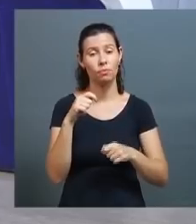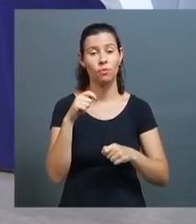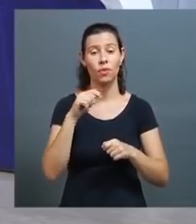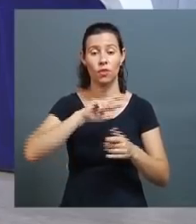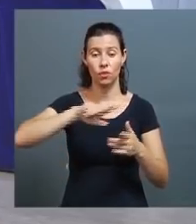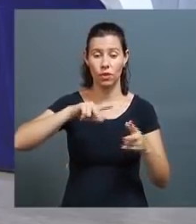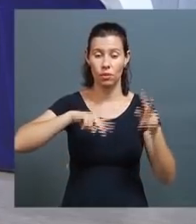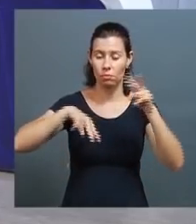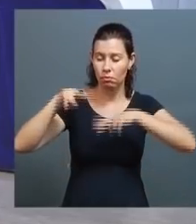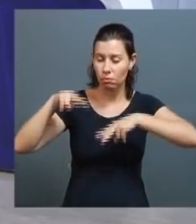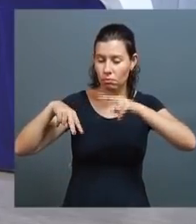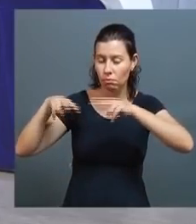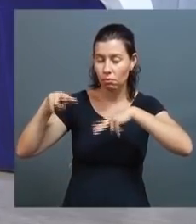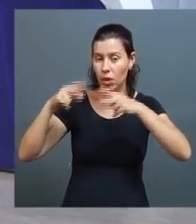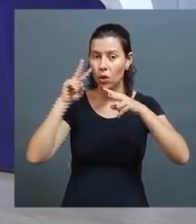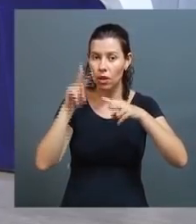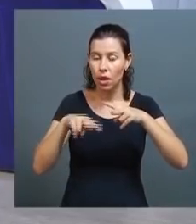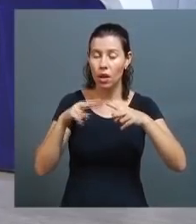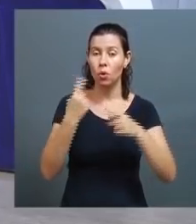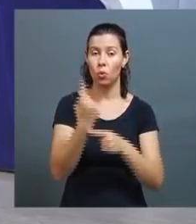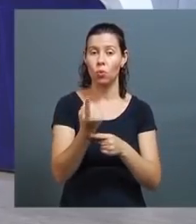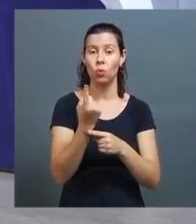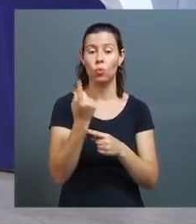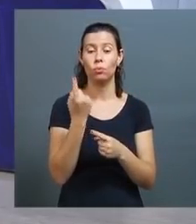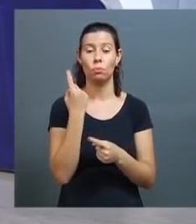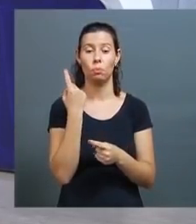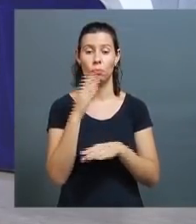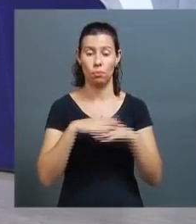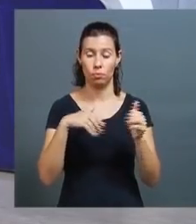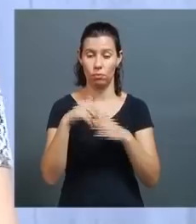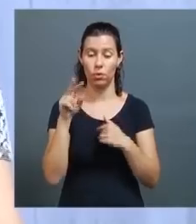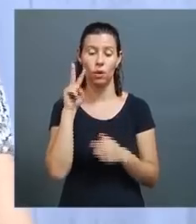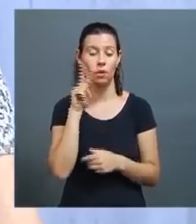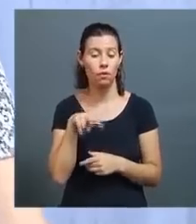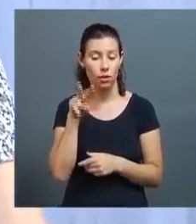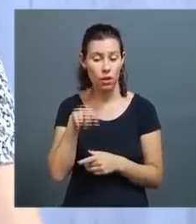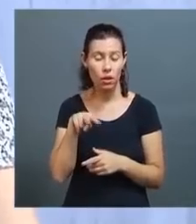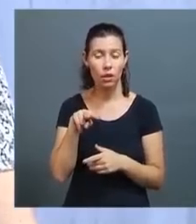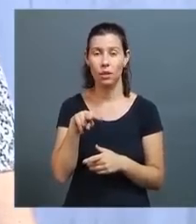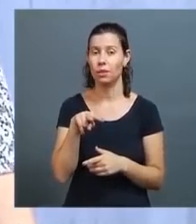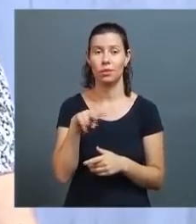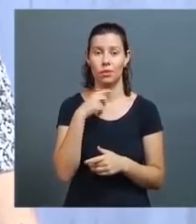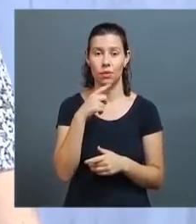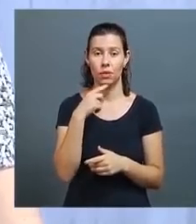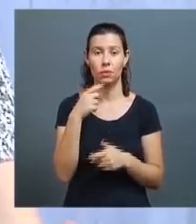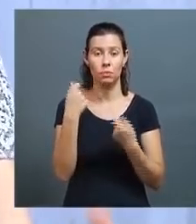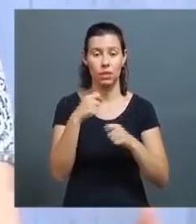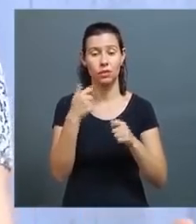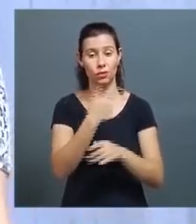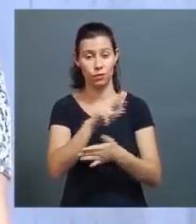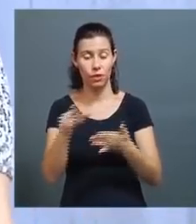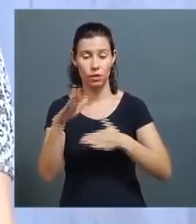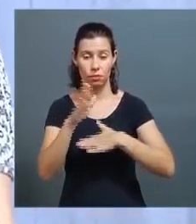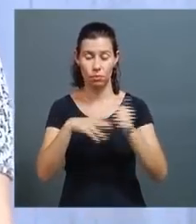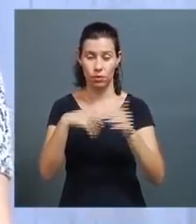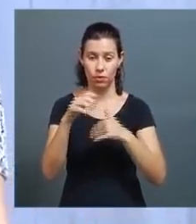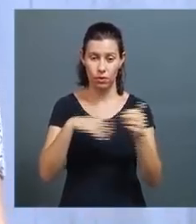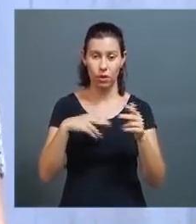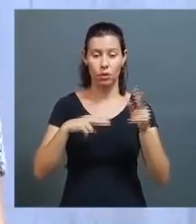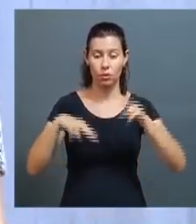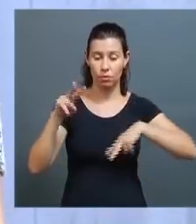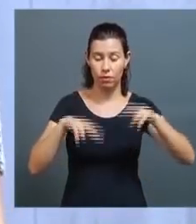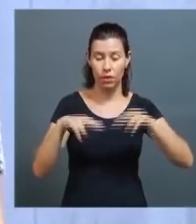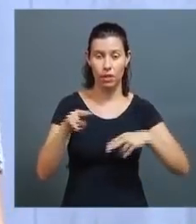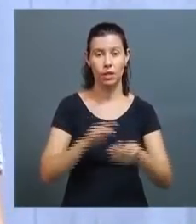Não é possível fazer uma avaliação com um único profissional. Então, por isso que na universidade nós estamos lutando muito para que